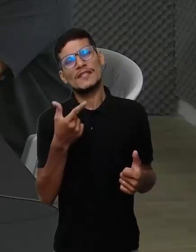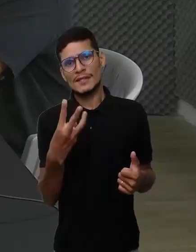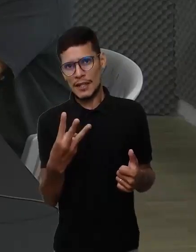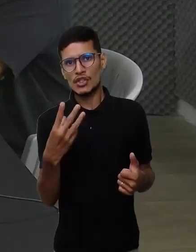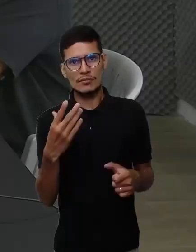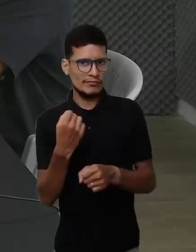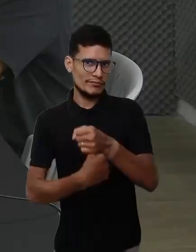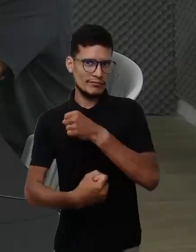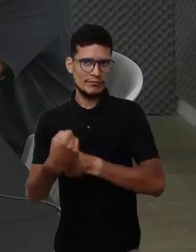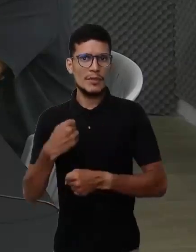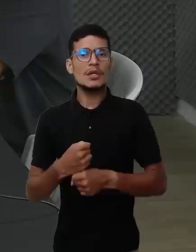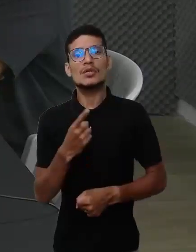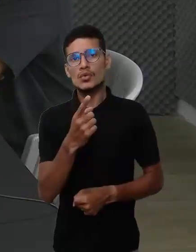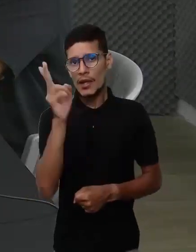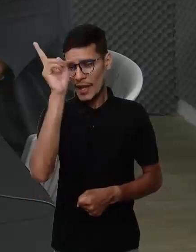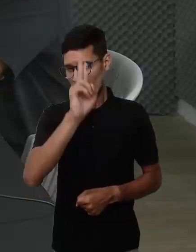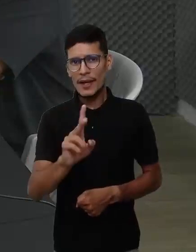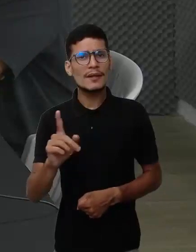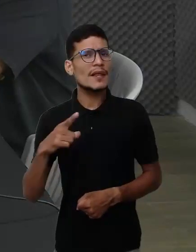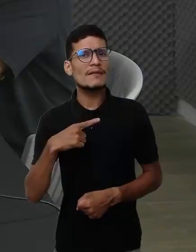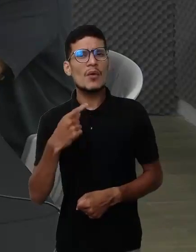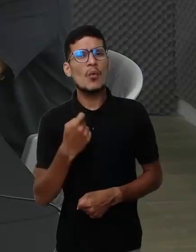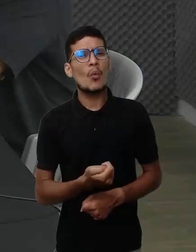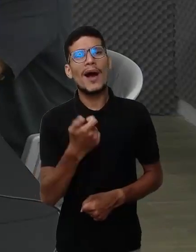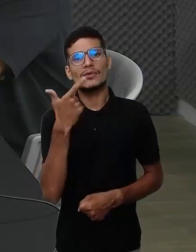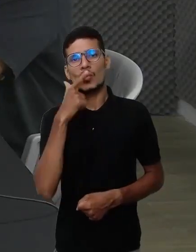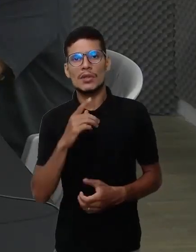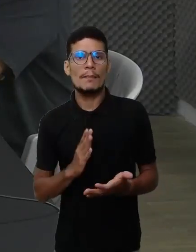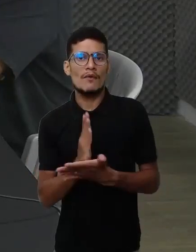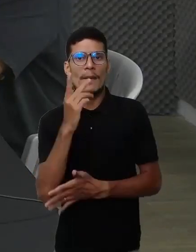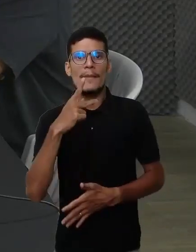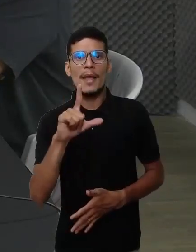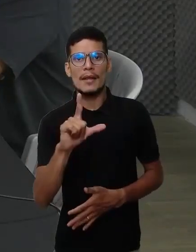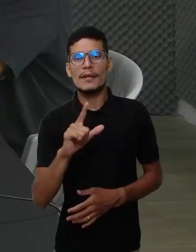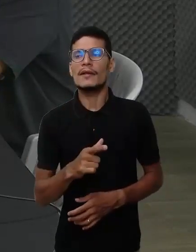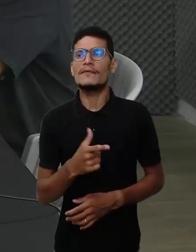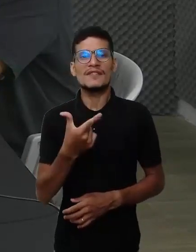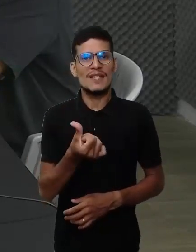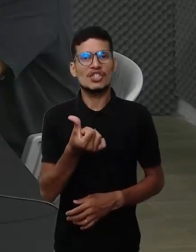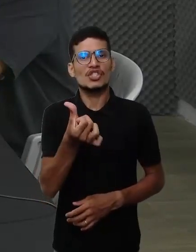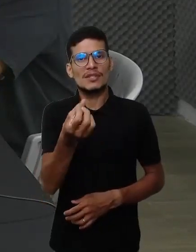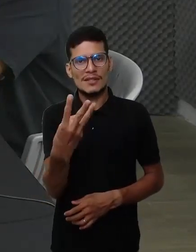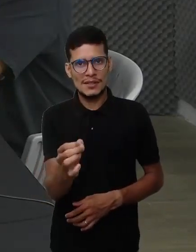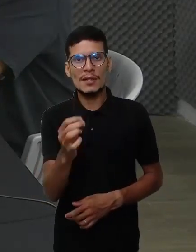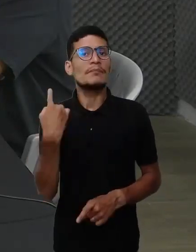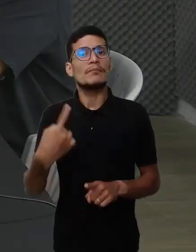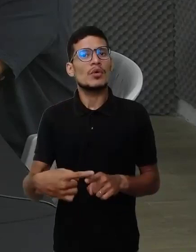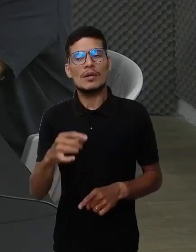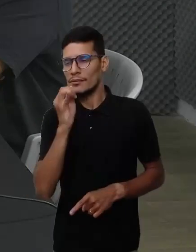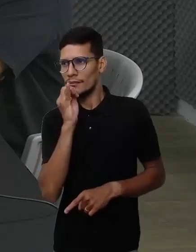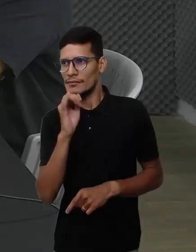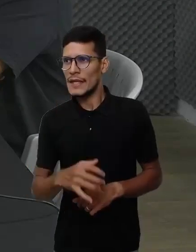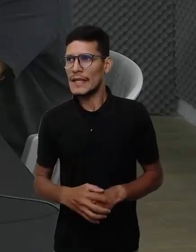2023, você deve lembrar, foi até quase que a gente consegue aprovar o PL 2630, porque houve um